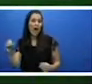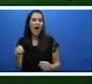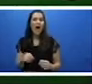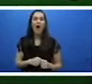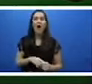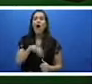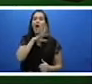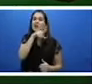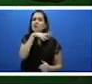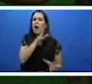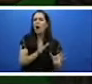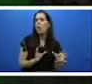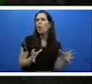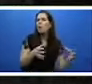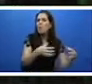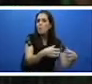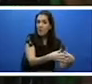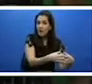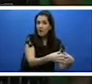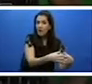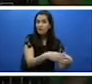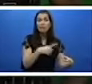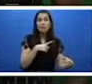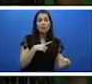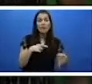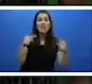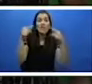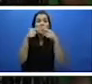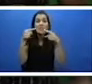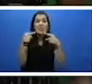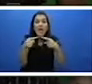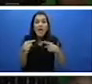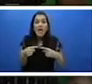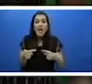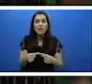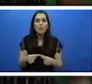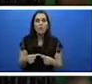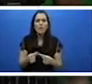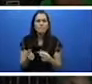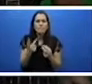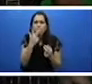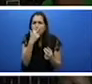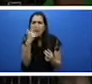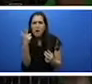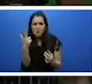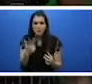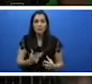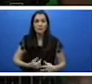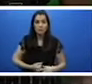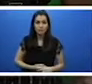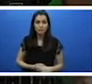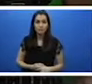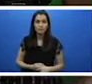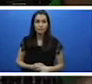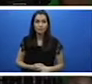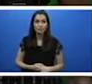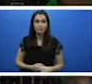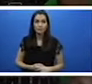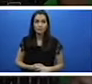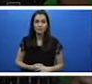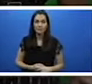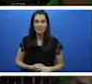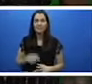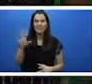pelos cientistas, de acordo com critérios de semelhança. Semelhança, essa palavrinha que nós